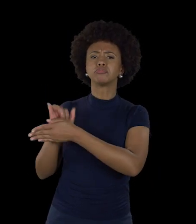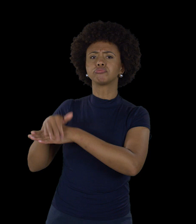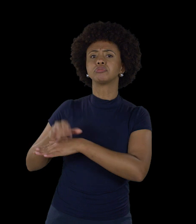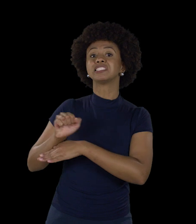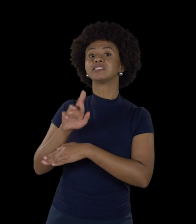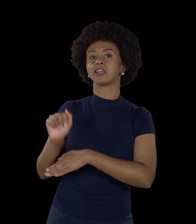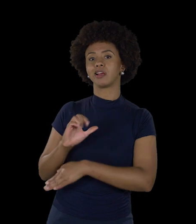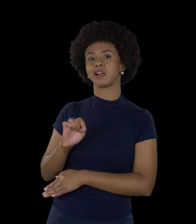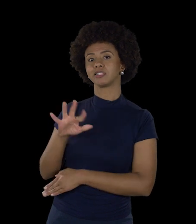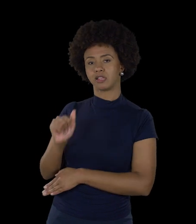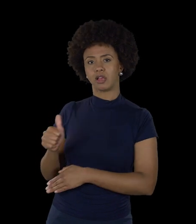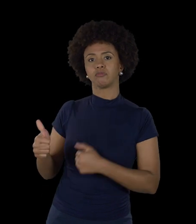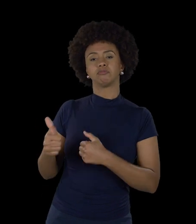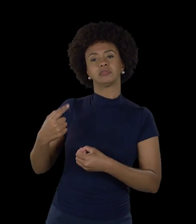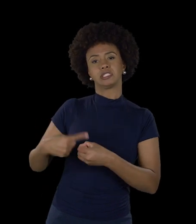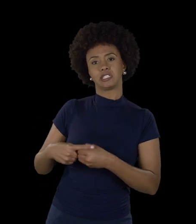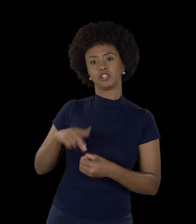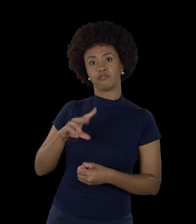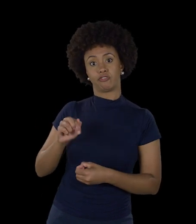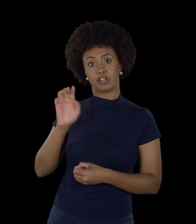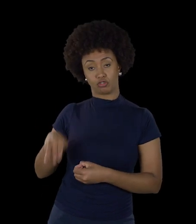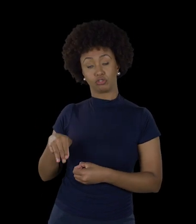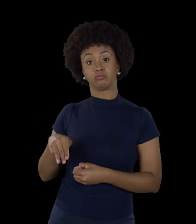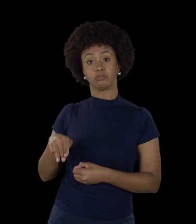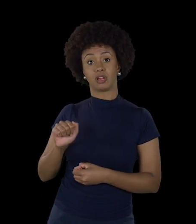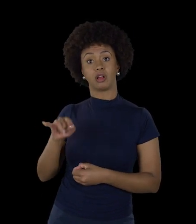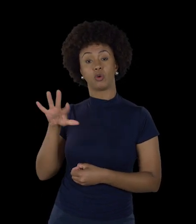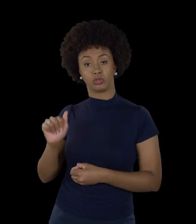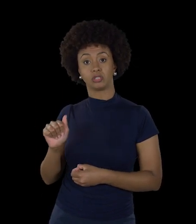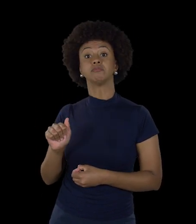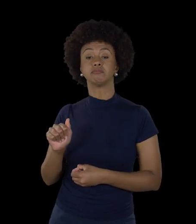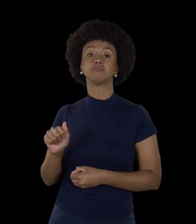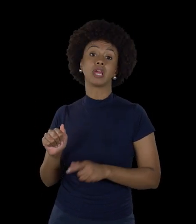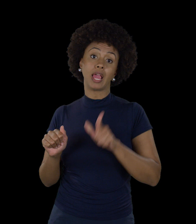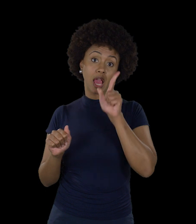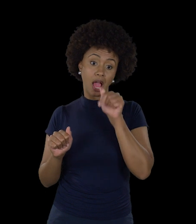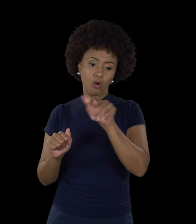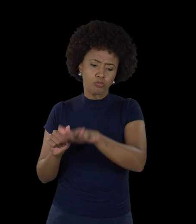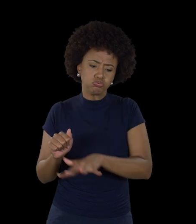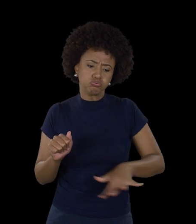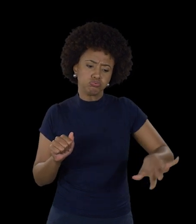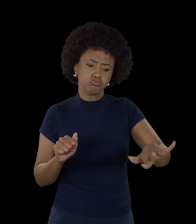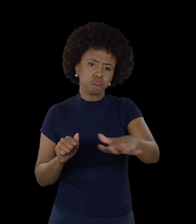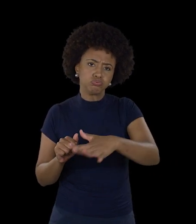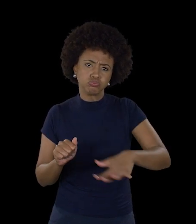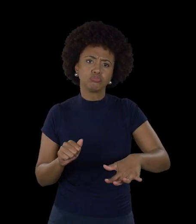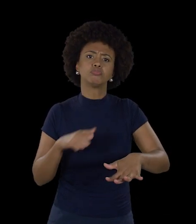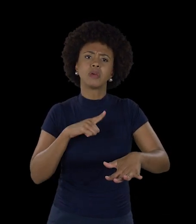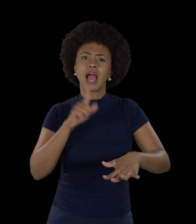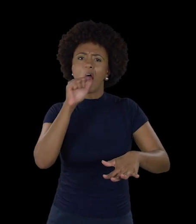cidade, ele nasce na Serra do Castelo, dentro do município de Vargem Alta, e constitui-se no principal bacia hidrográfica da